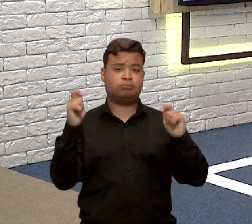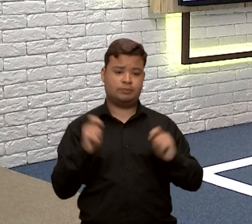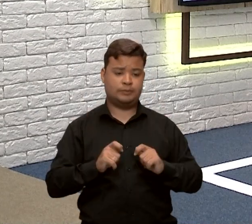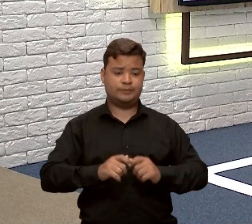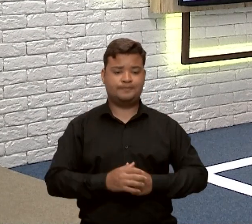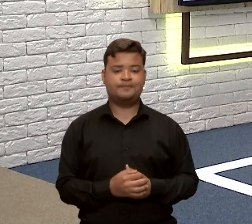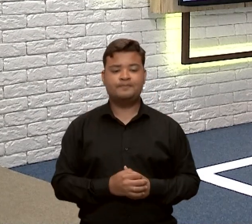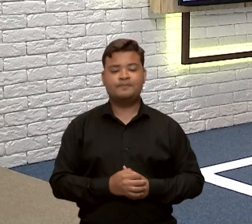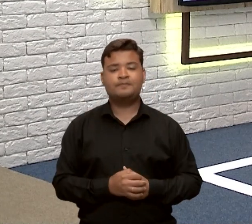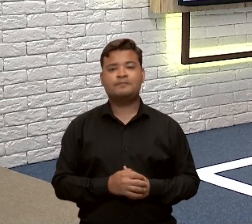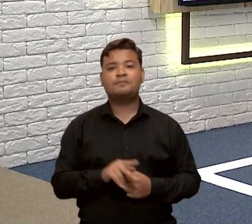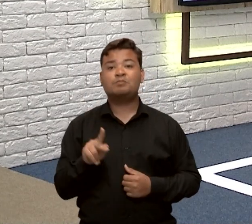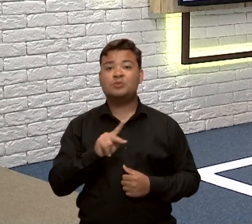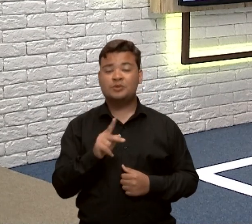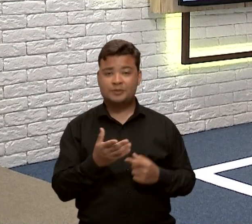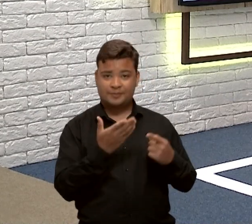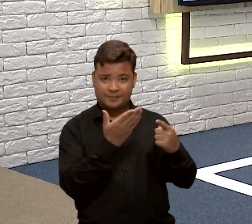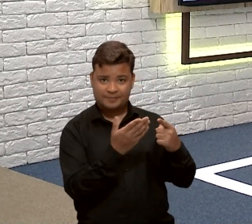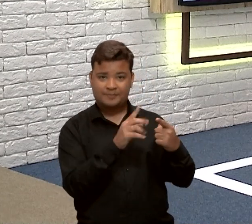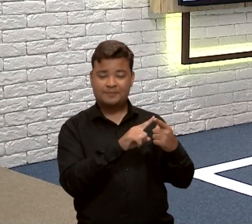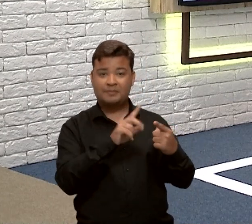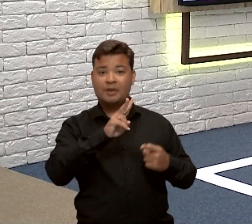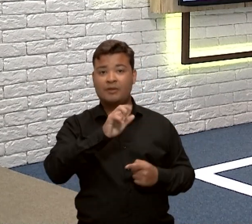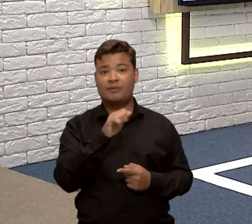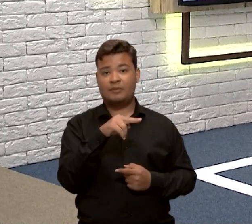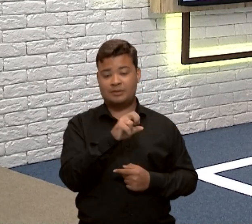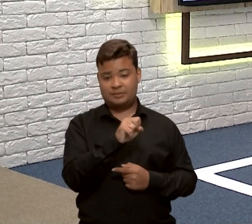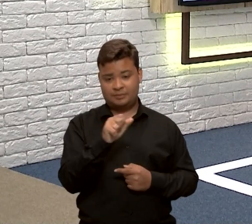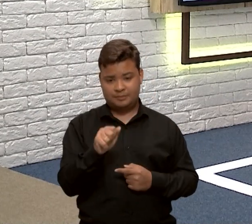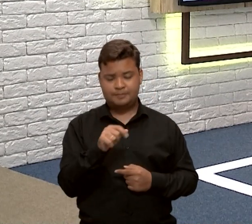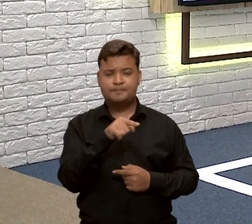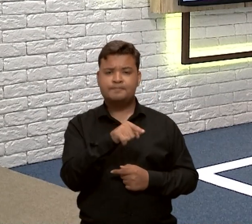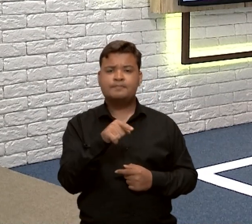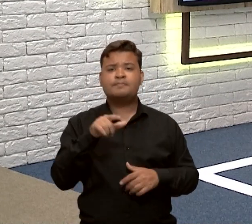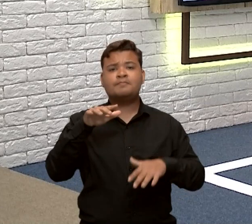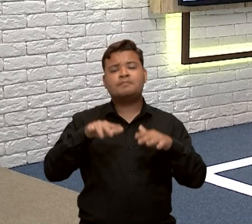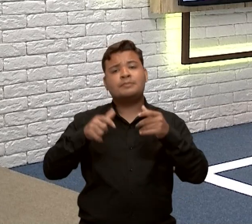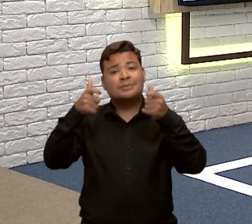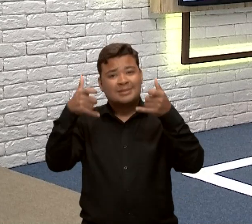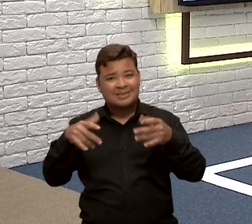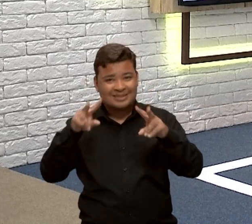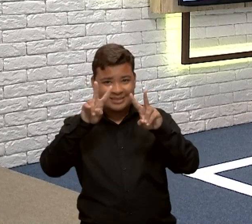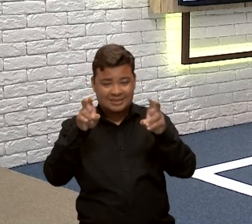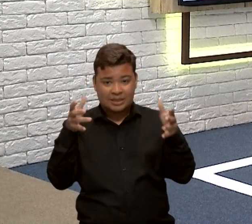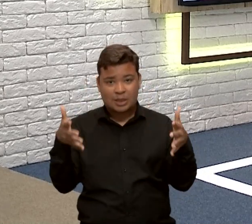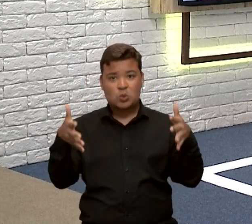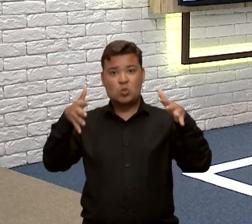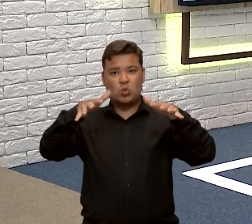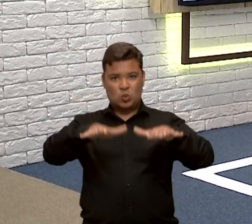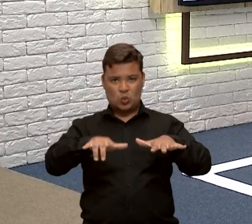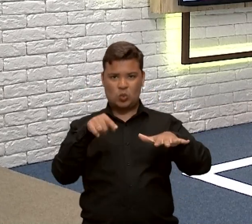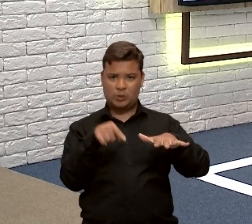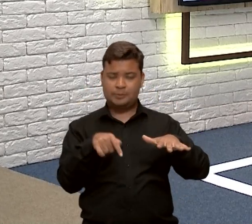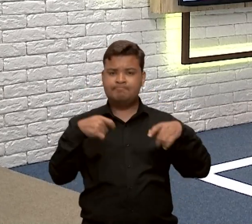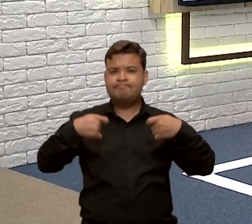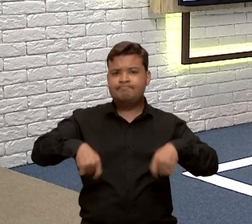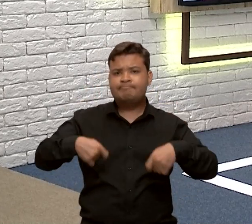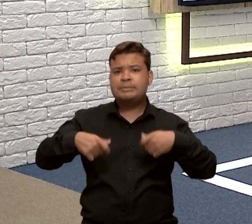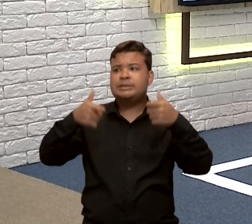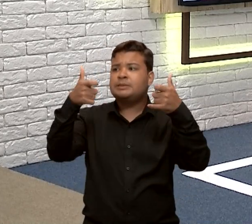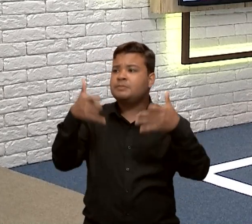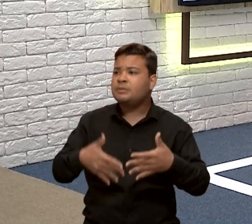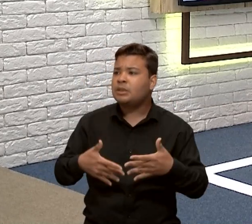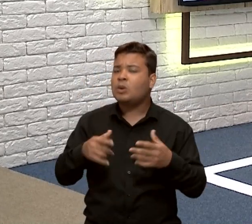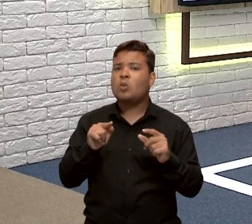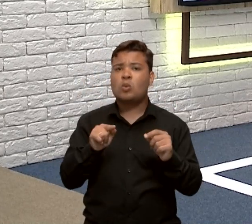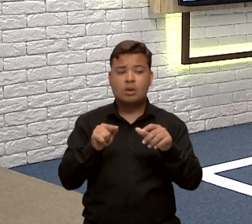Professora Vanessa, quando a gente fala de inclusão, a gente muitas vezes precisa falar do envolvimento da sociedade de uma forma